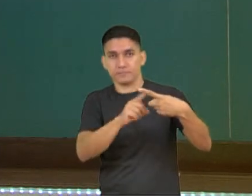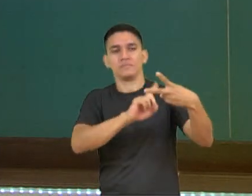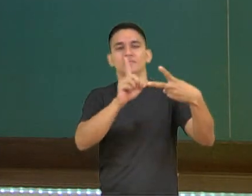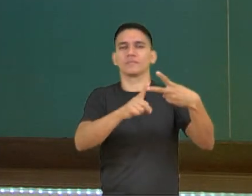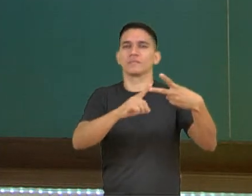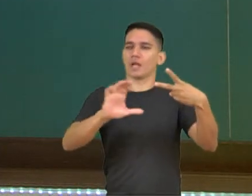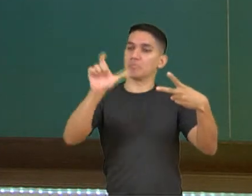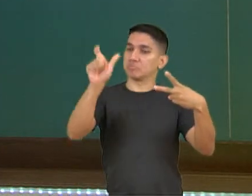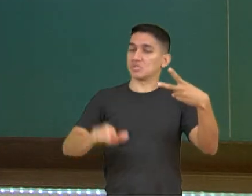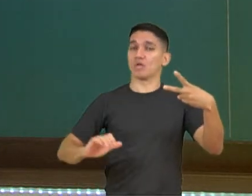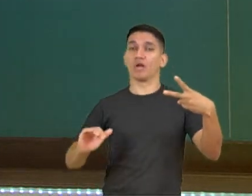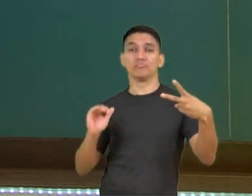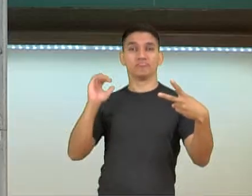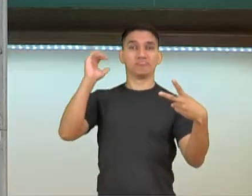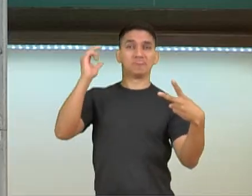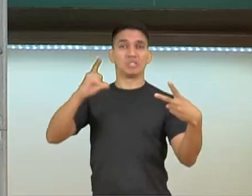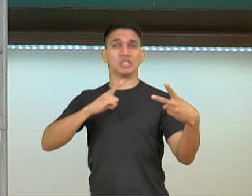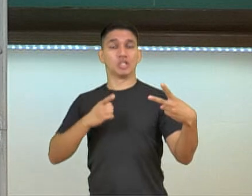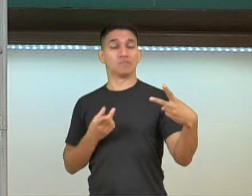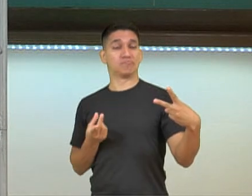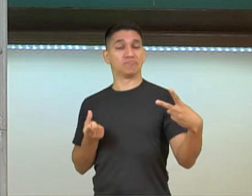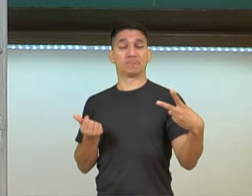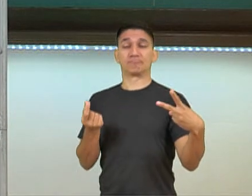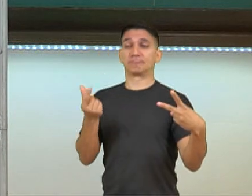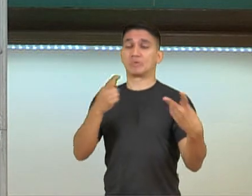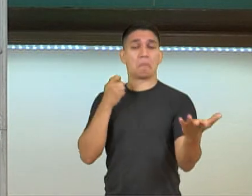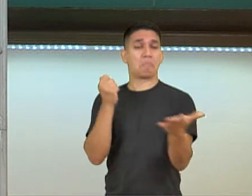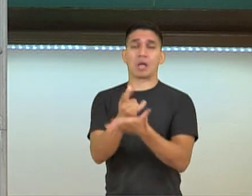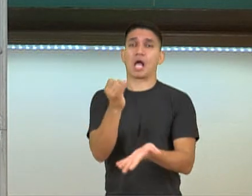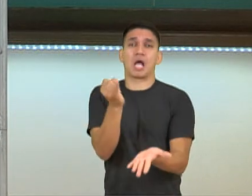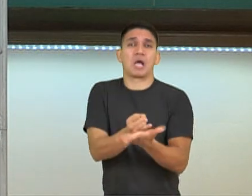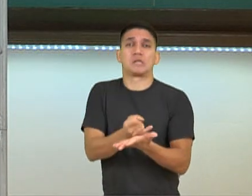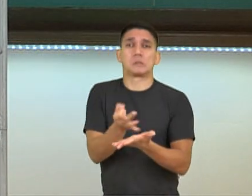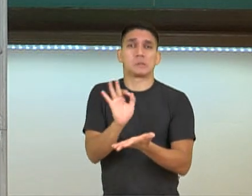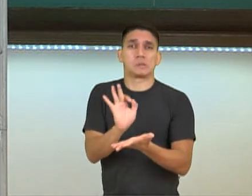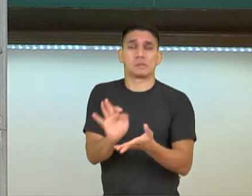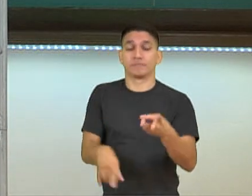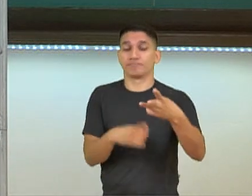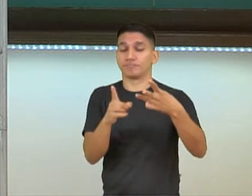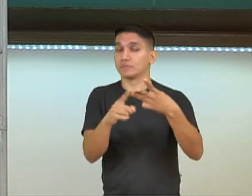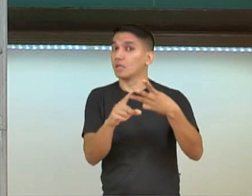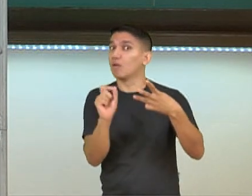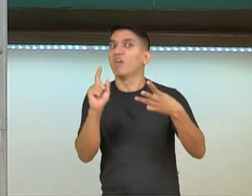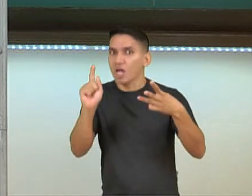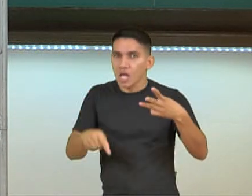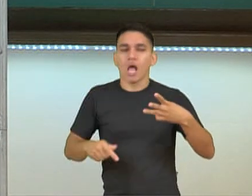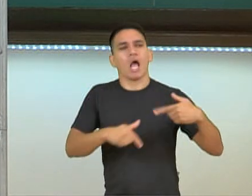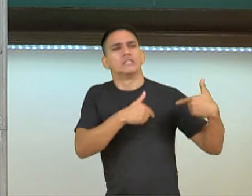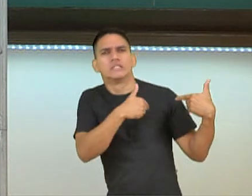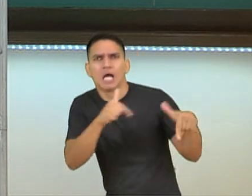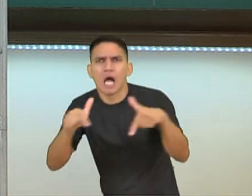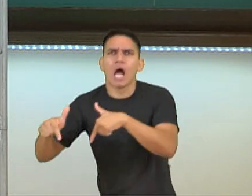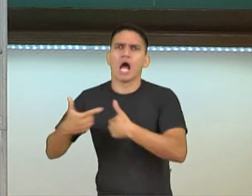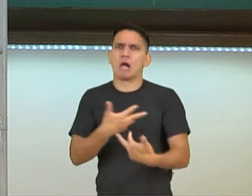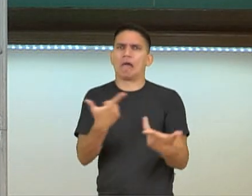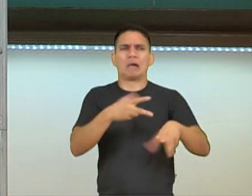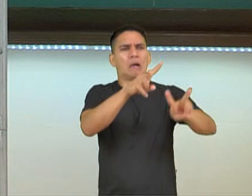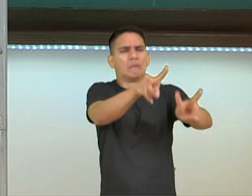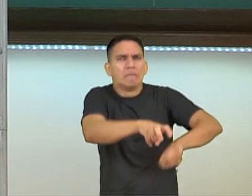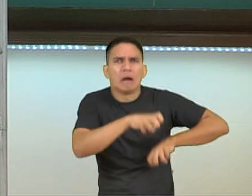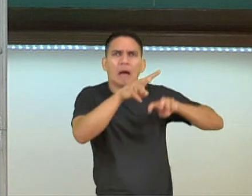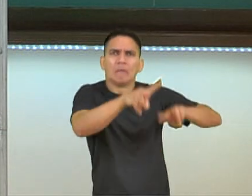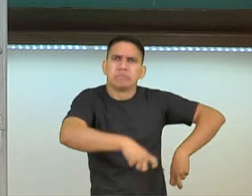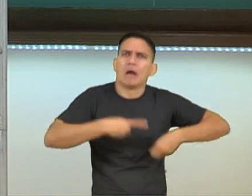monarquia, viviam num luxo absurdo, não pagavam impostos, e o terceiro estado, que eram os camponeses, os trabalhadores